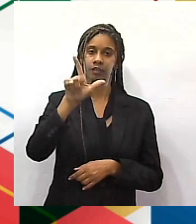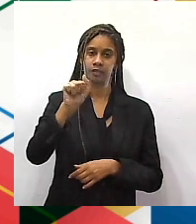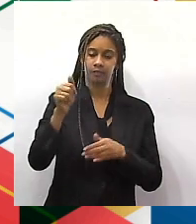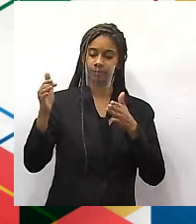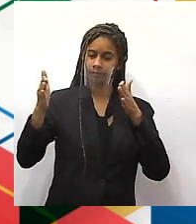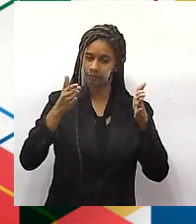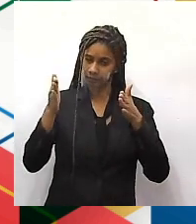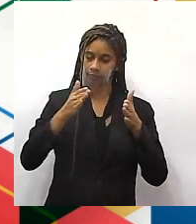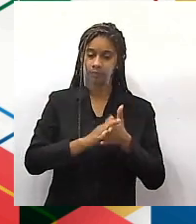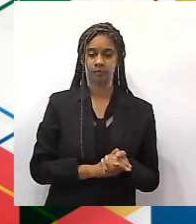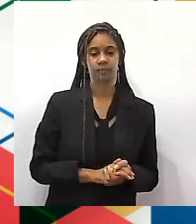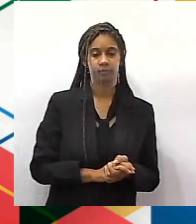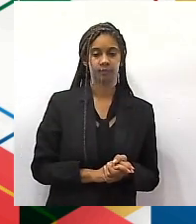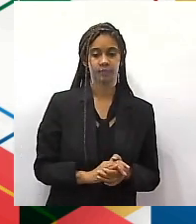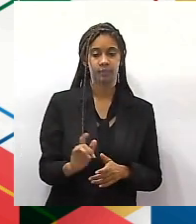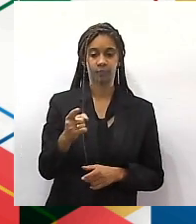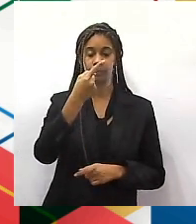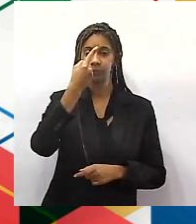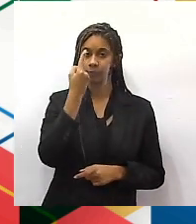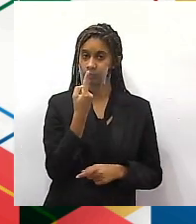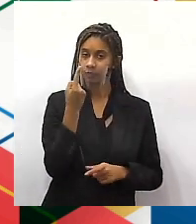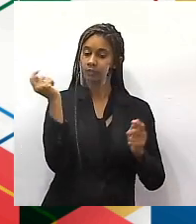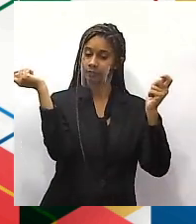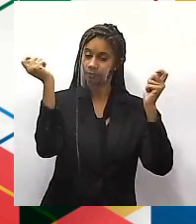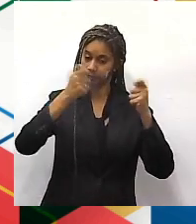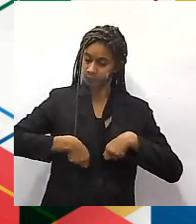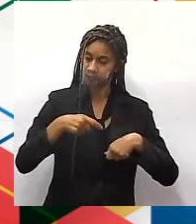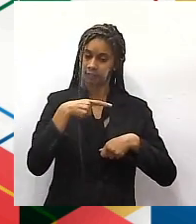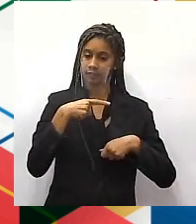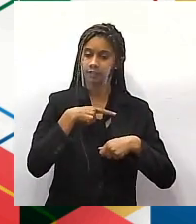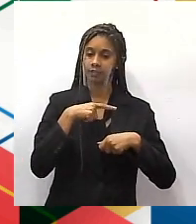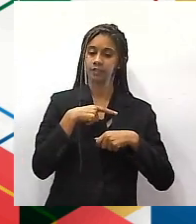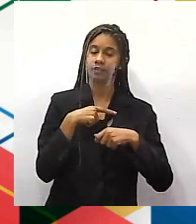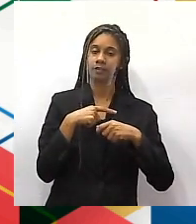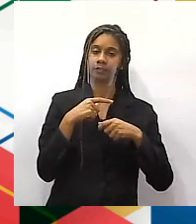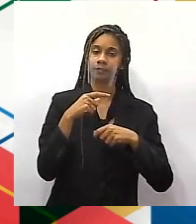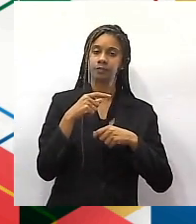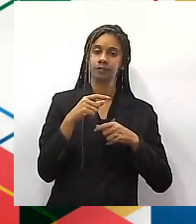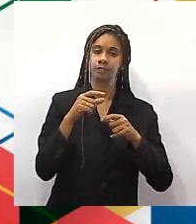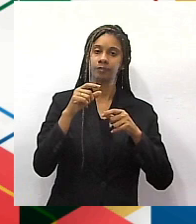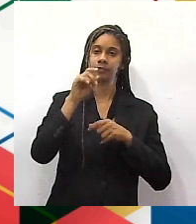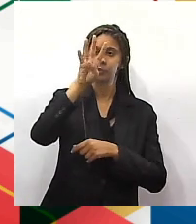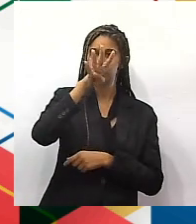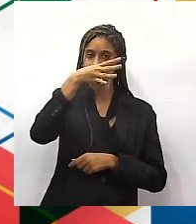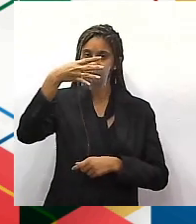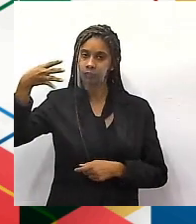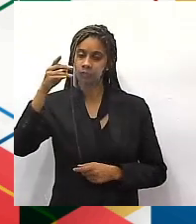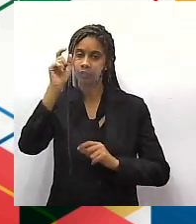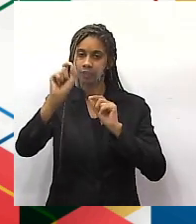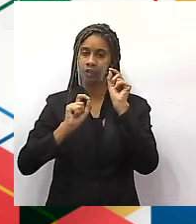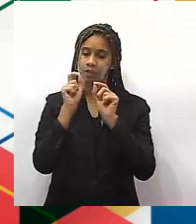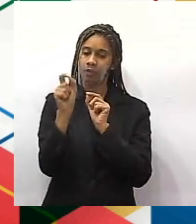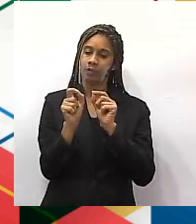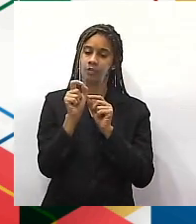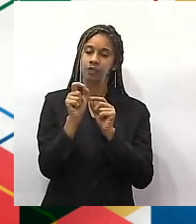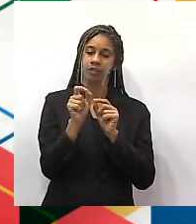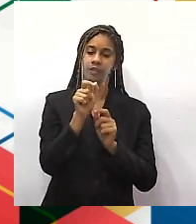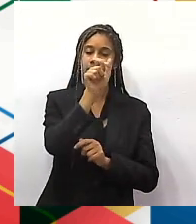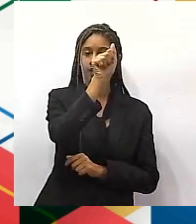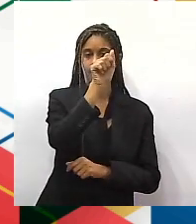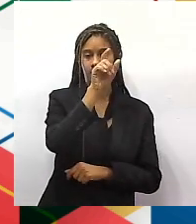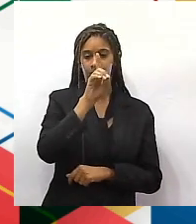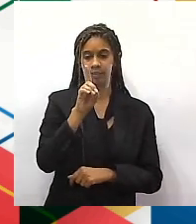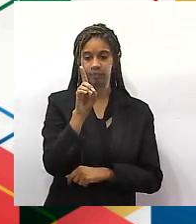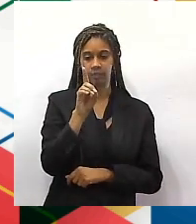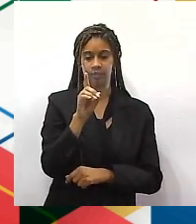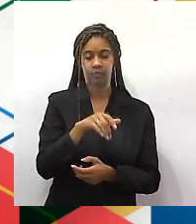Tales. Aqui eu apliquei uma, né, das possibilidades do Teorema de Tales, que é o segmento AD. O segmento AD está aqui, ó.